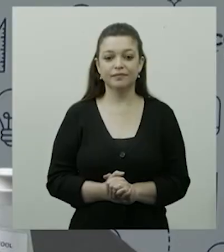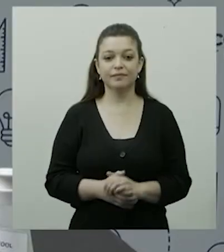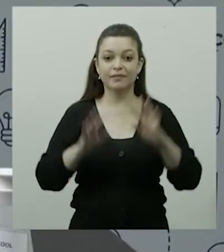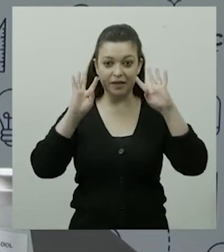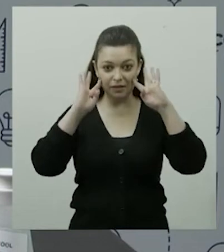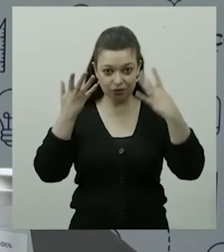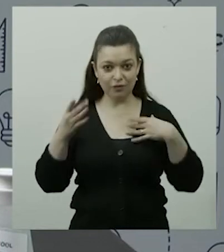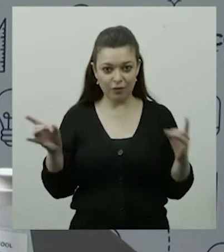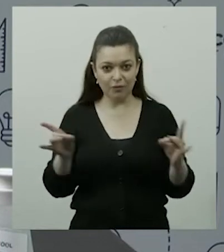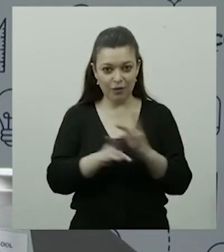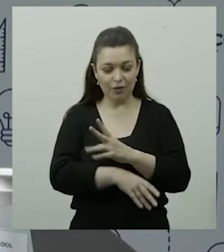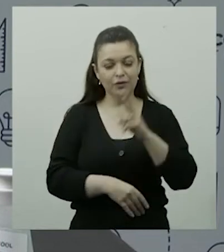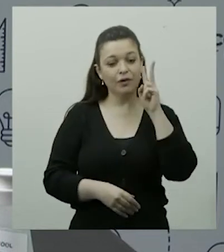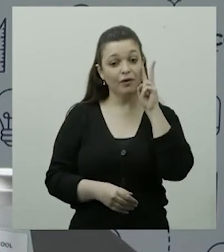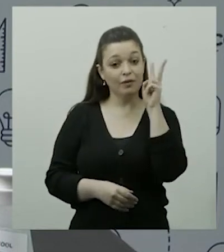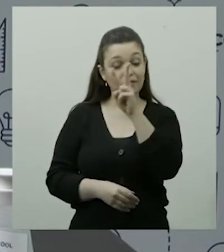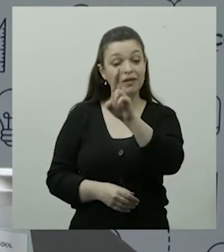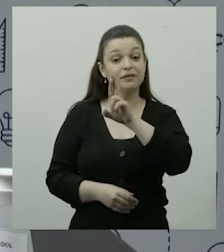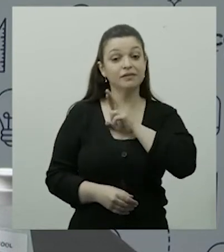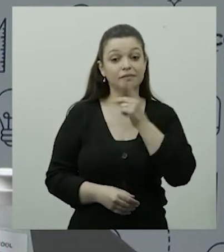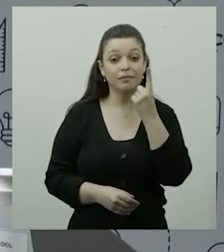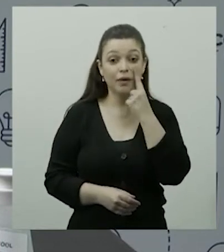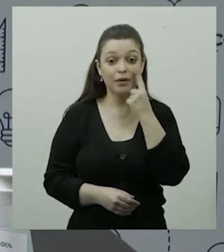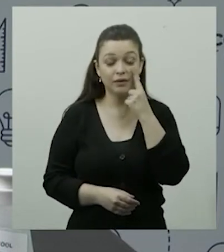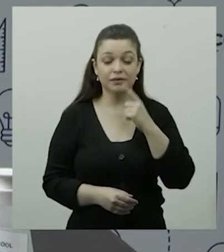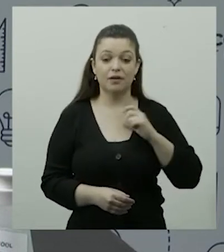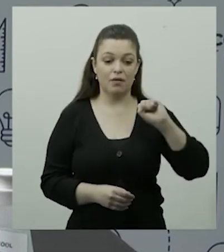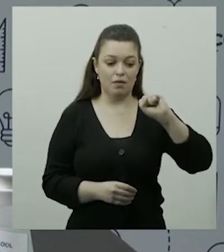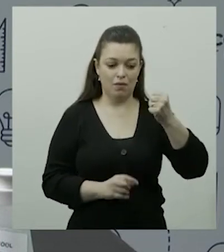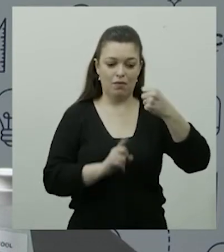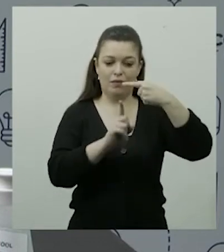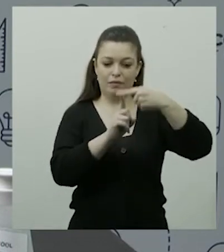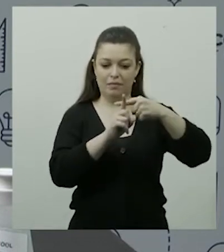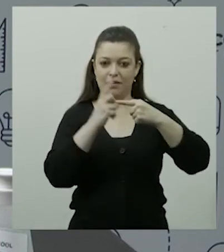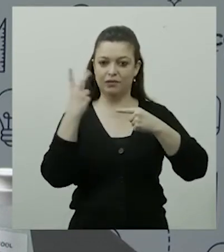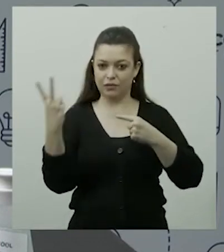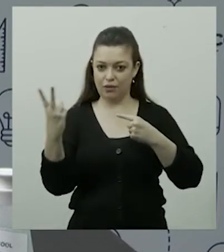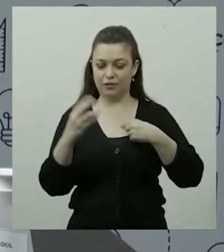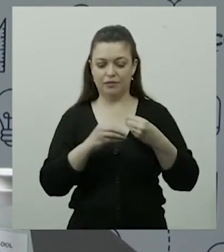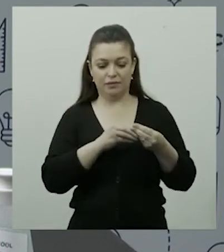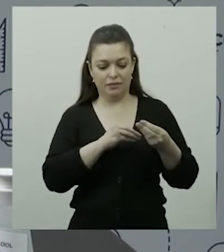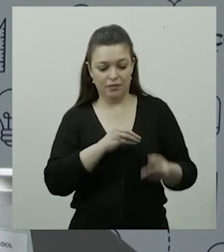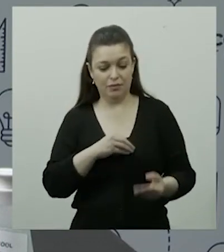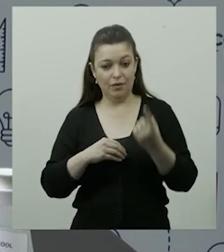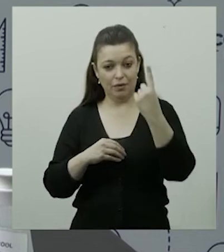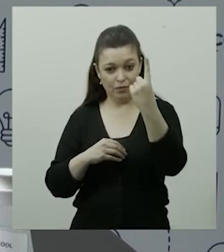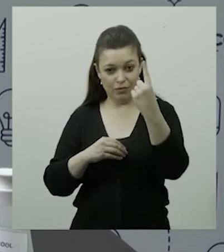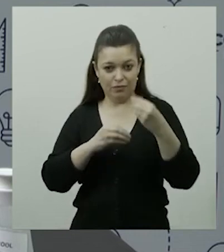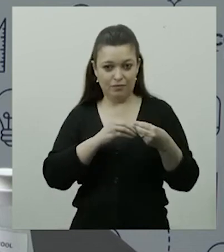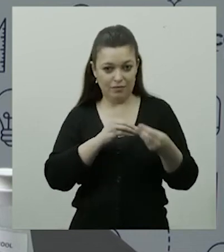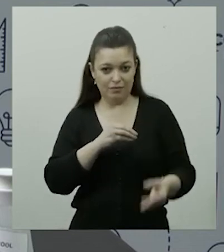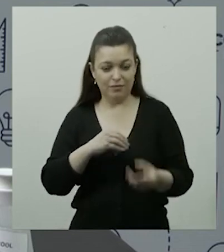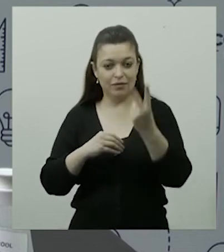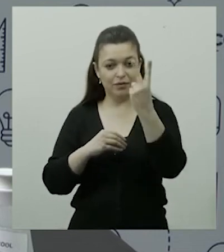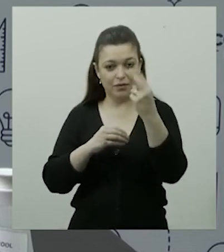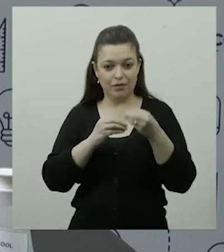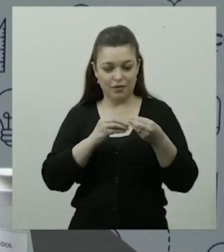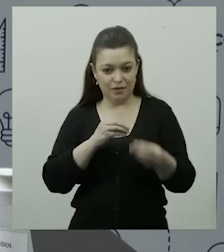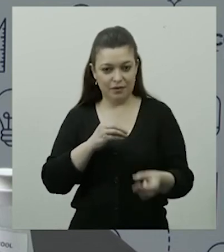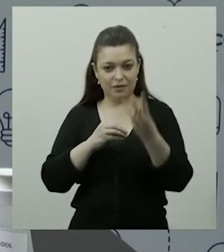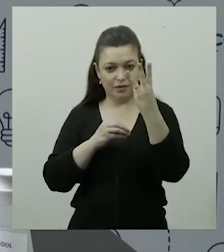Resolveram? Então vamos conferir aqui comigo. 8 palitos. 1, 2,